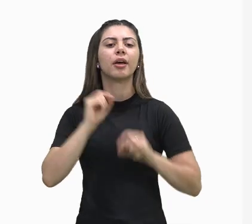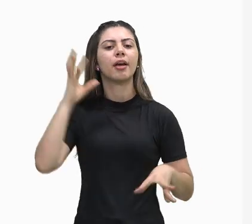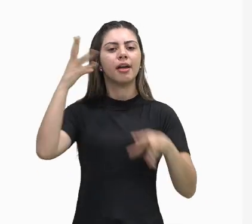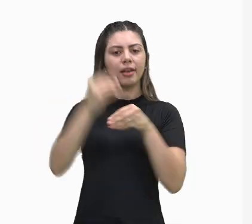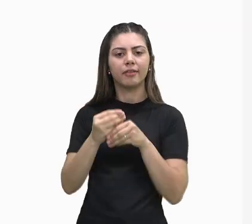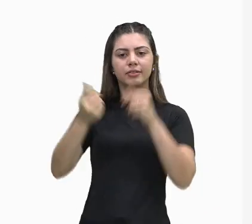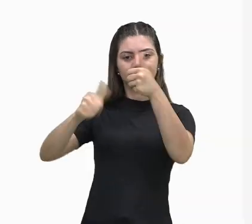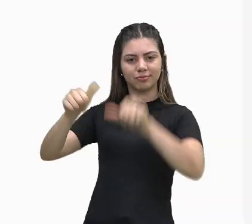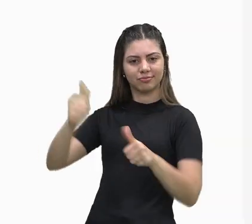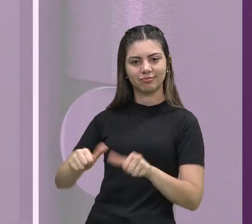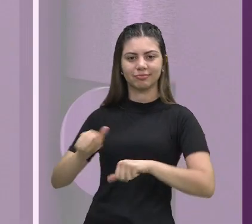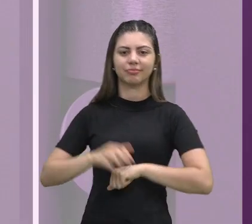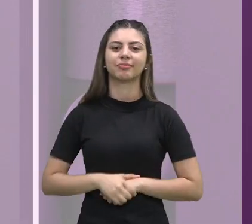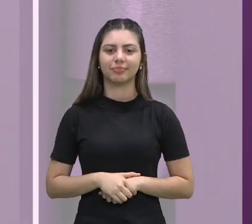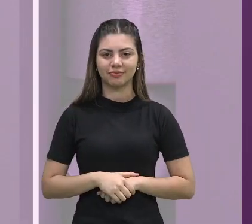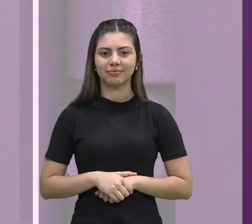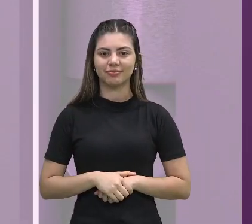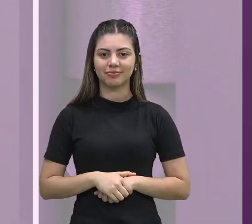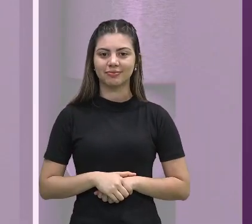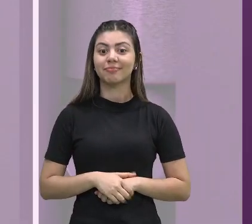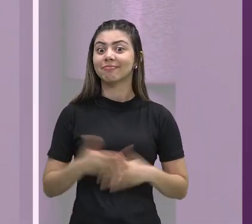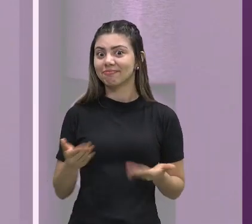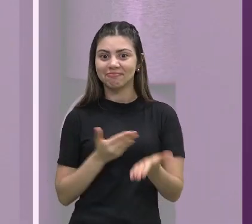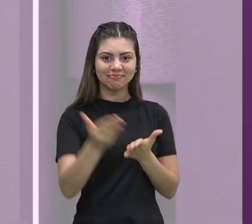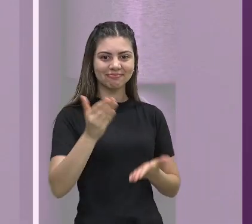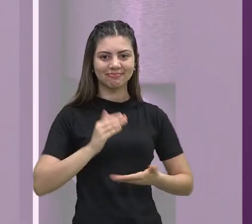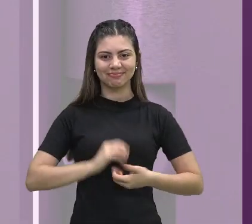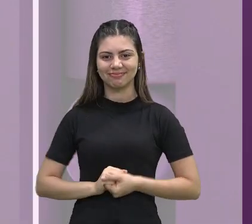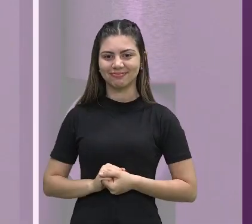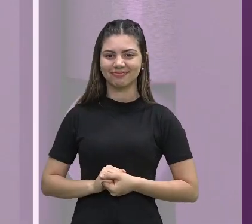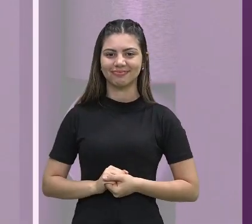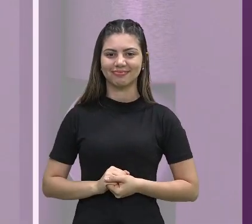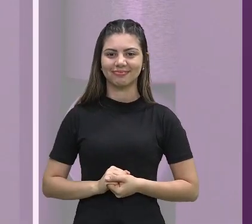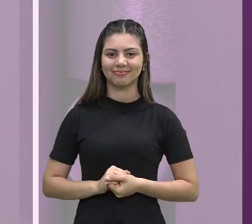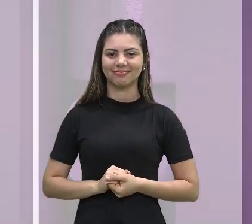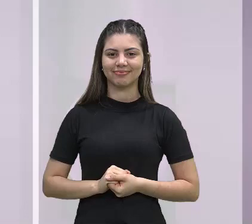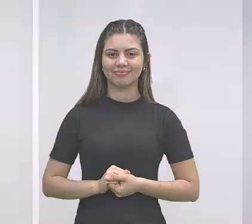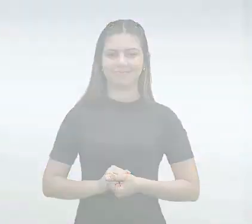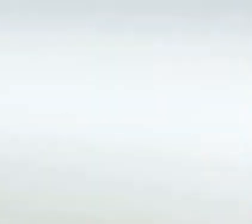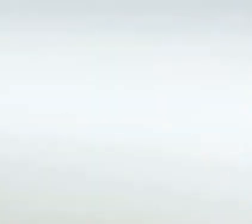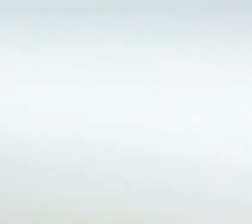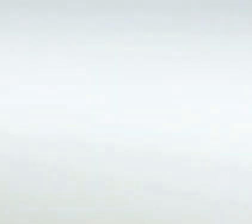revisão e avaliação tomaram nota muito